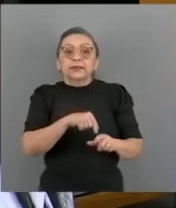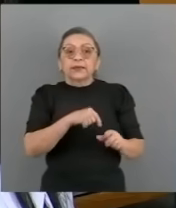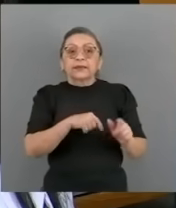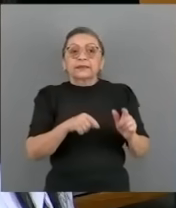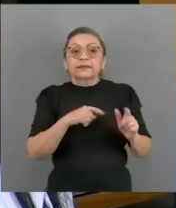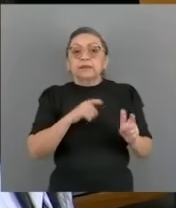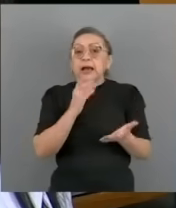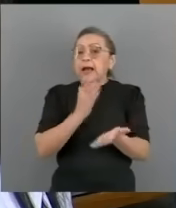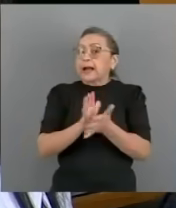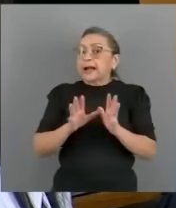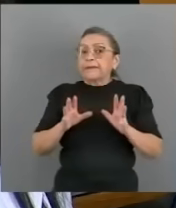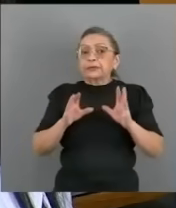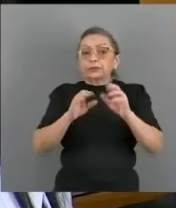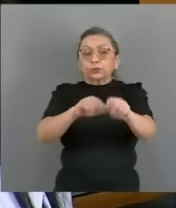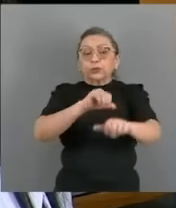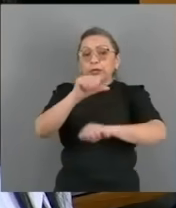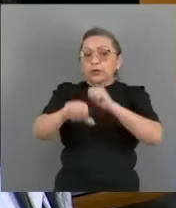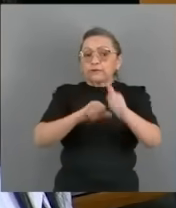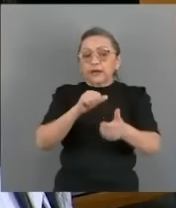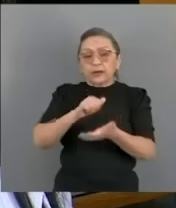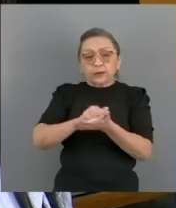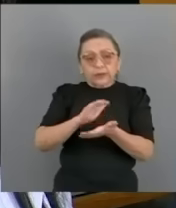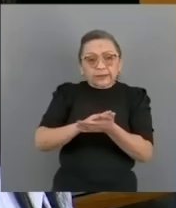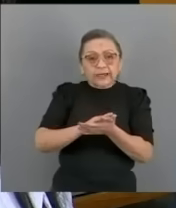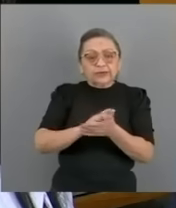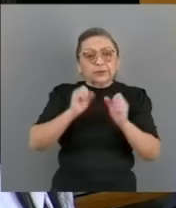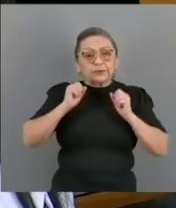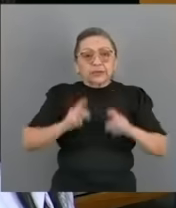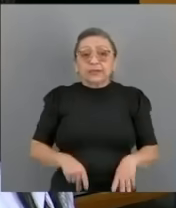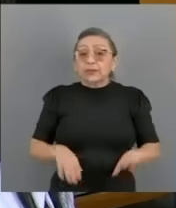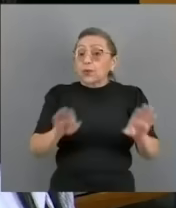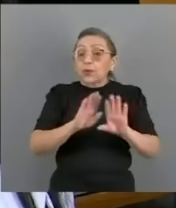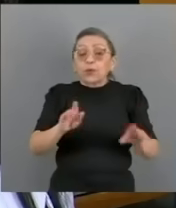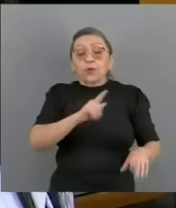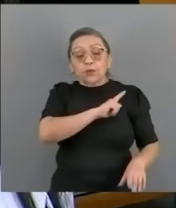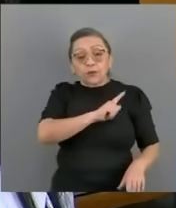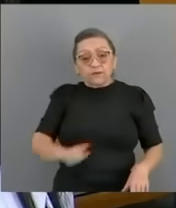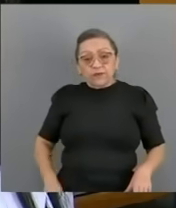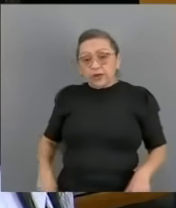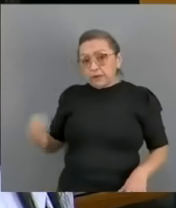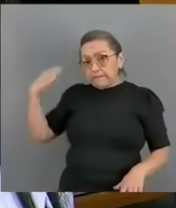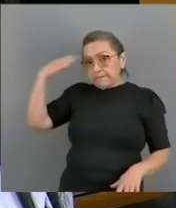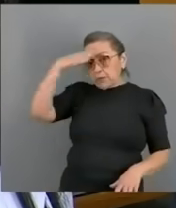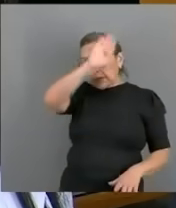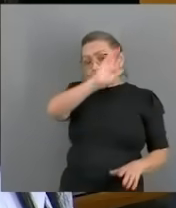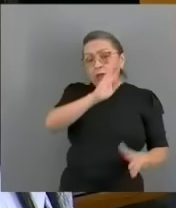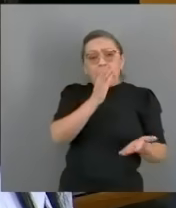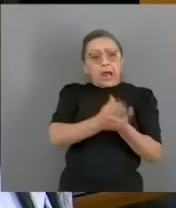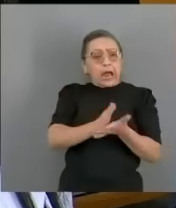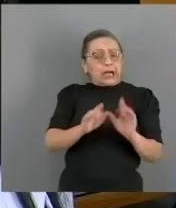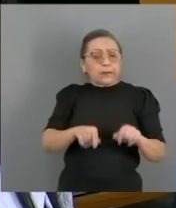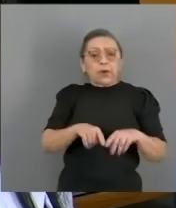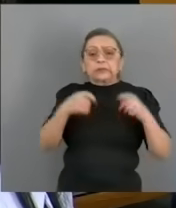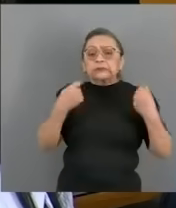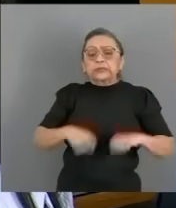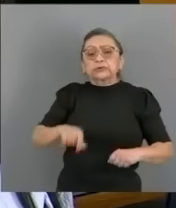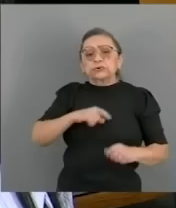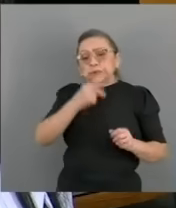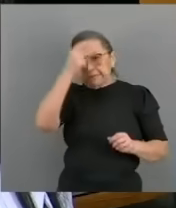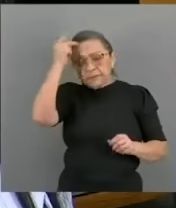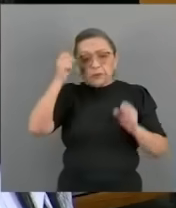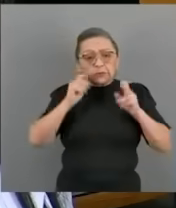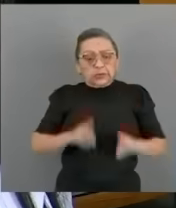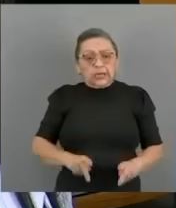acabado com a renovação. Então, o governo Bolsonaro acabou com a necessidade dos